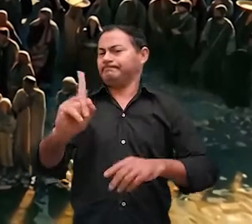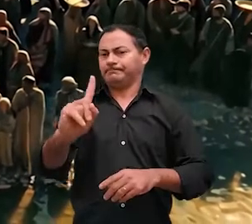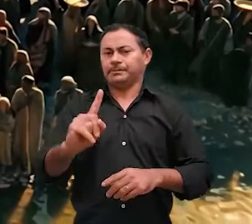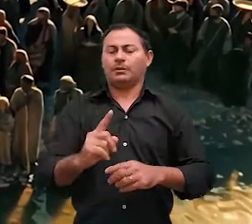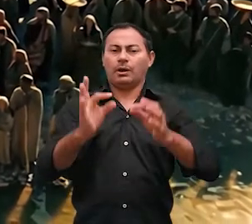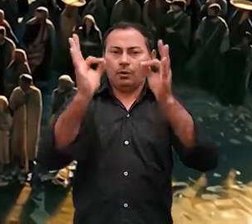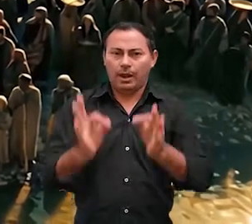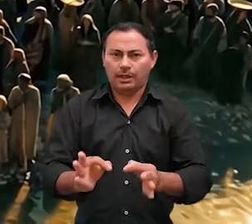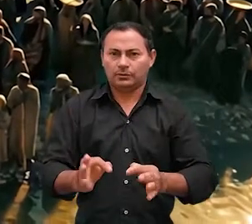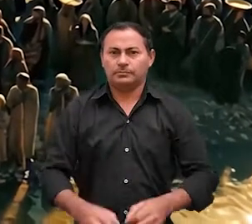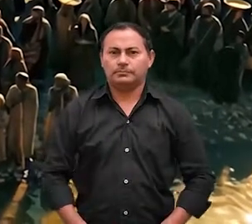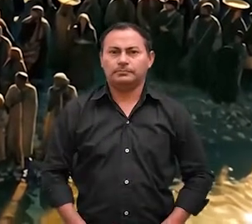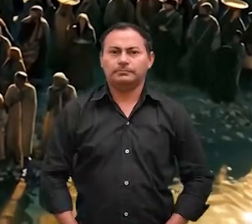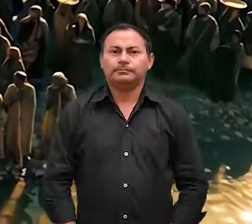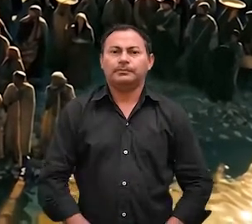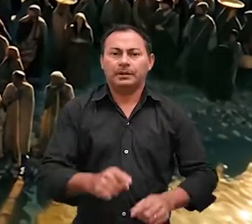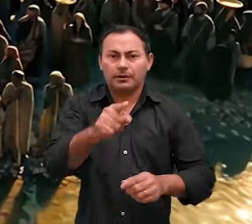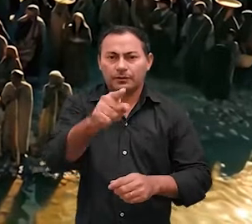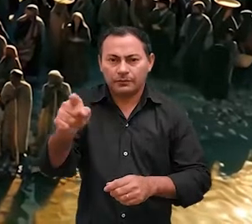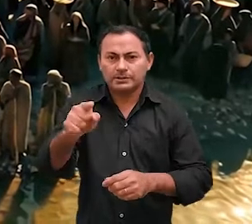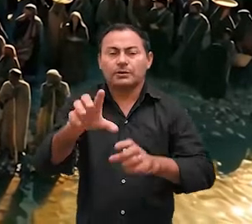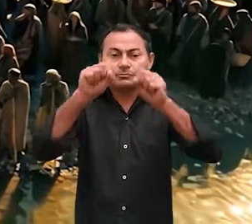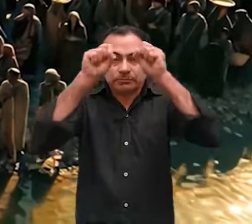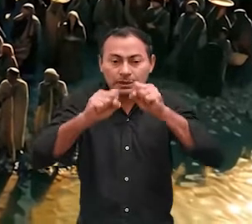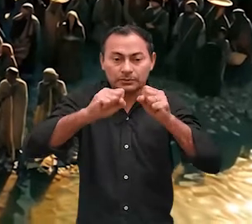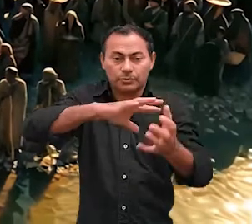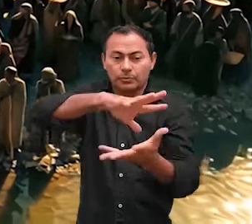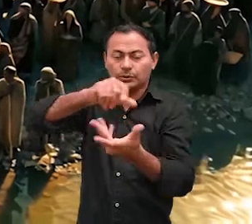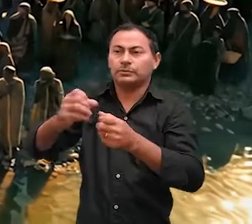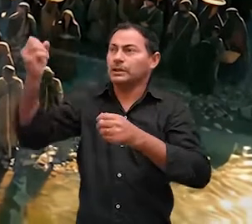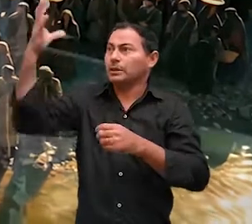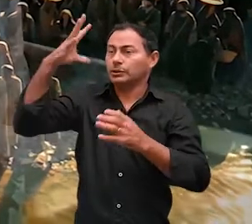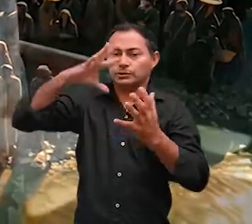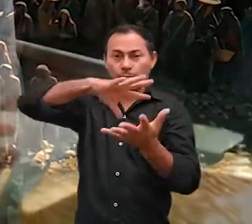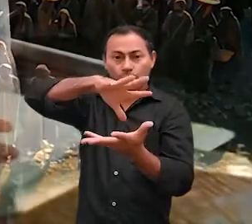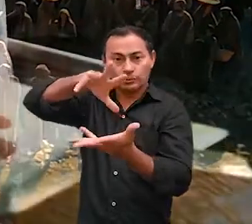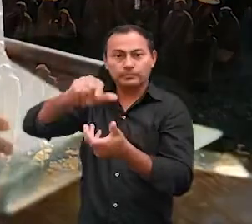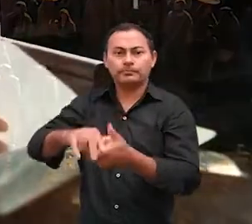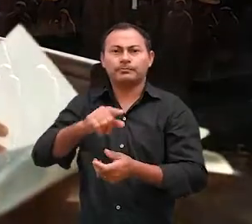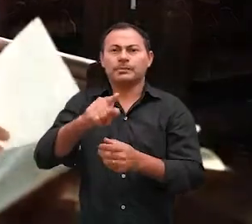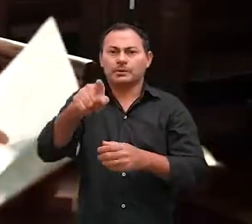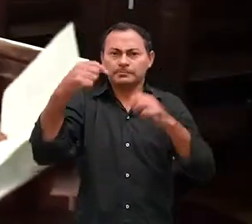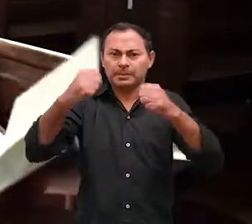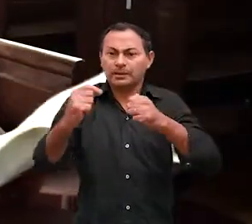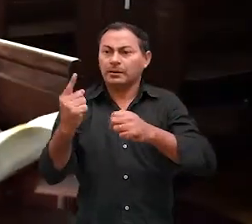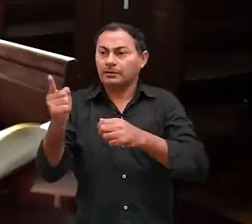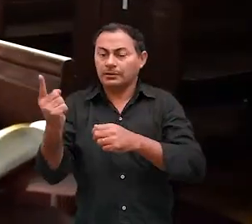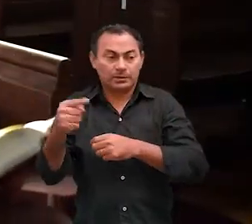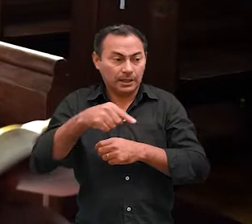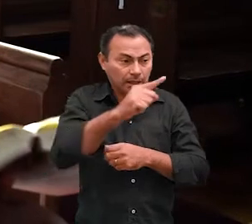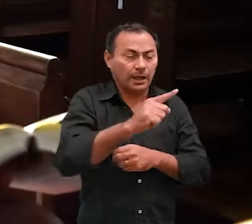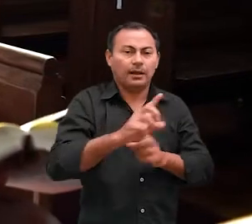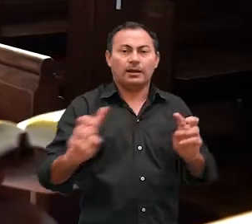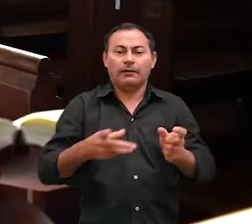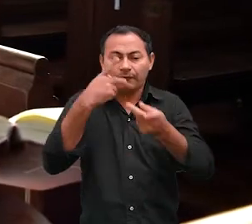não são corretos você a sal da terra EA luz do mundo você precisa de se ele